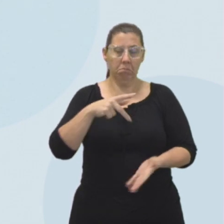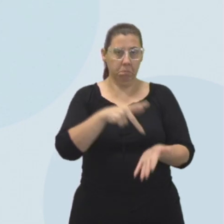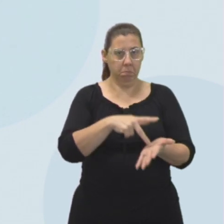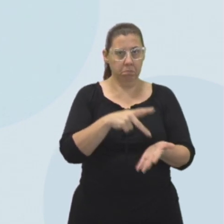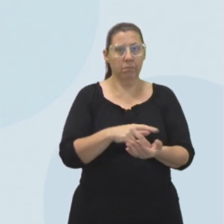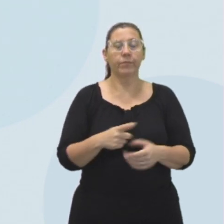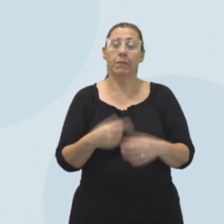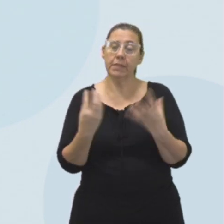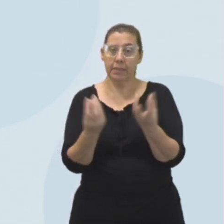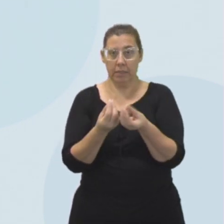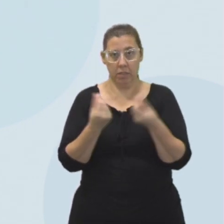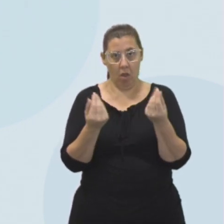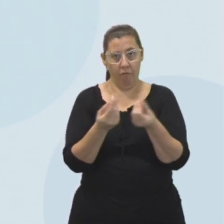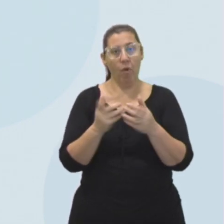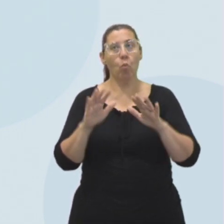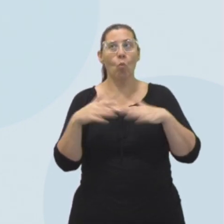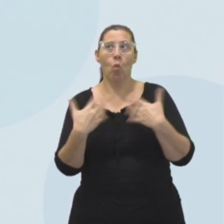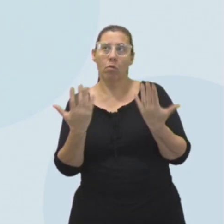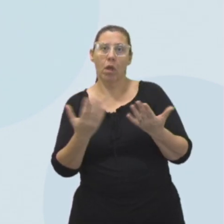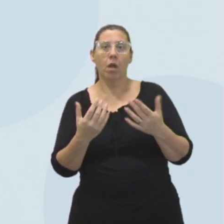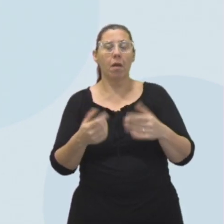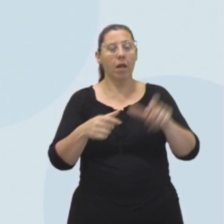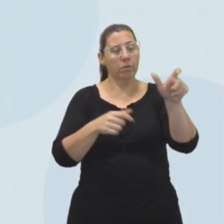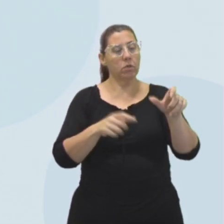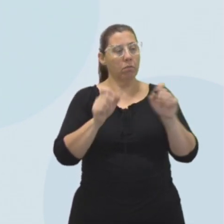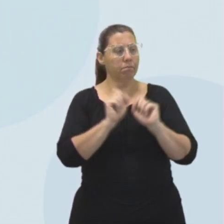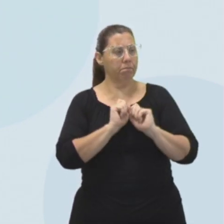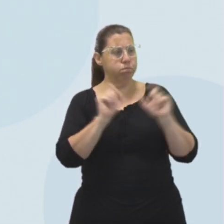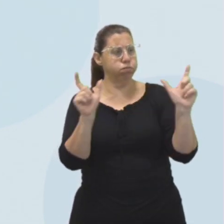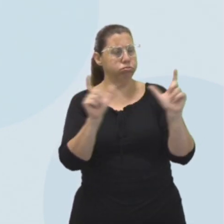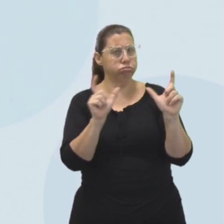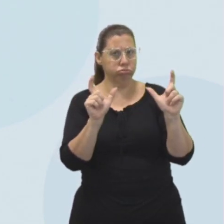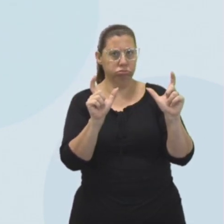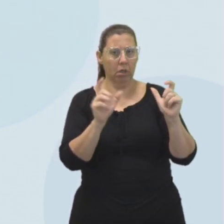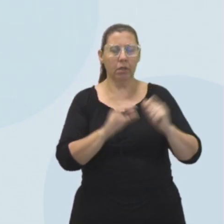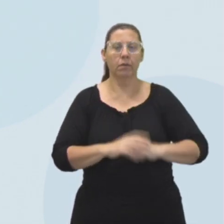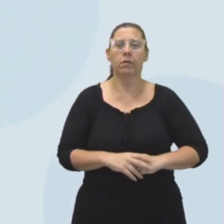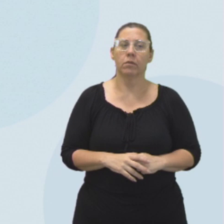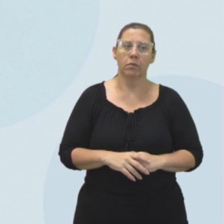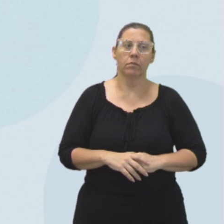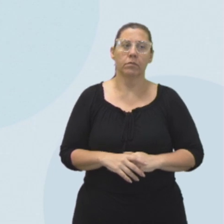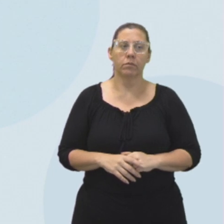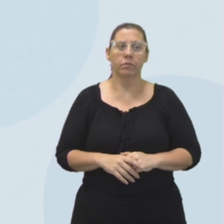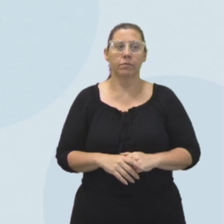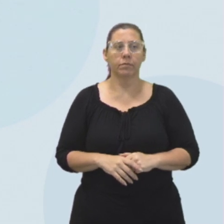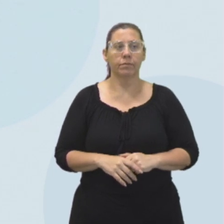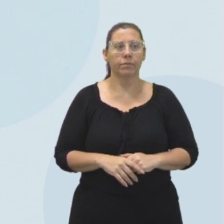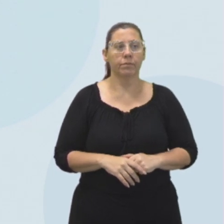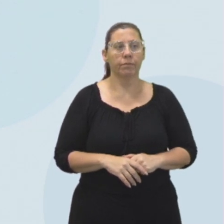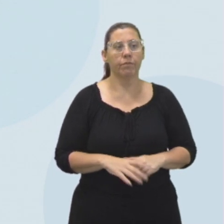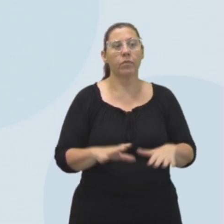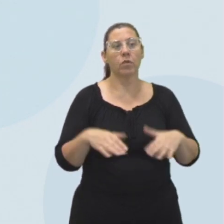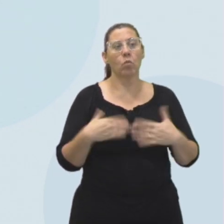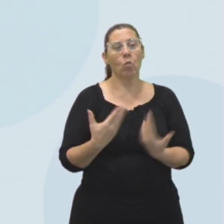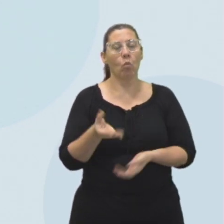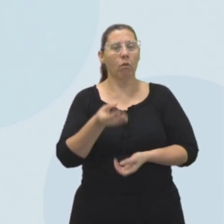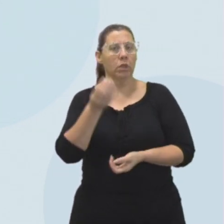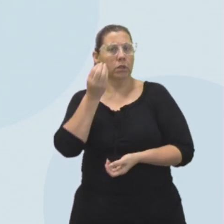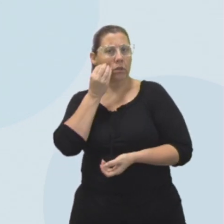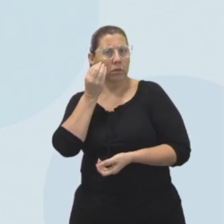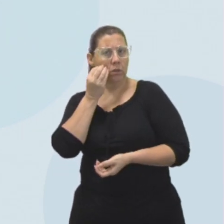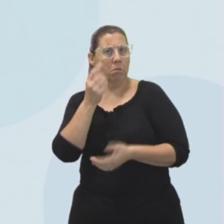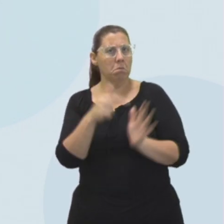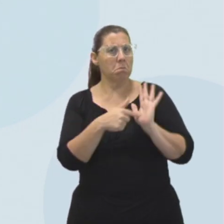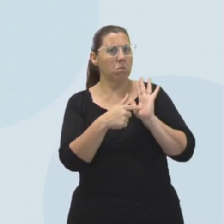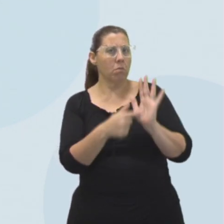sensibilizadora, quando pretende despertar a sensibilidade do receptor, evocativa, quando ela busca criar um clima